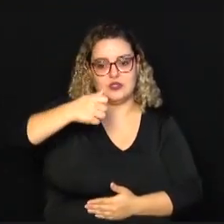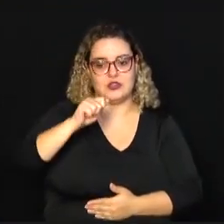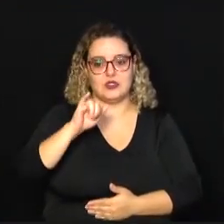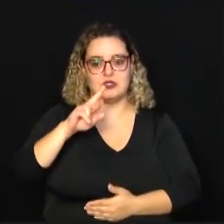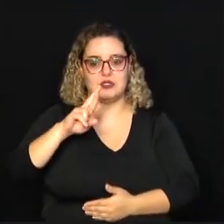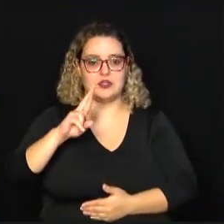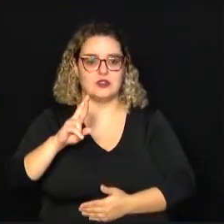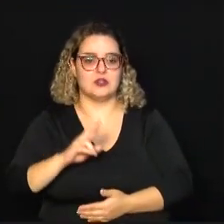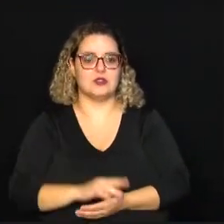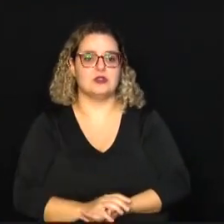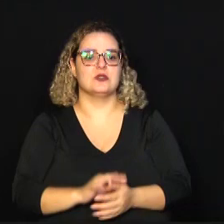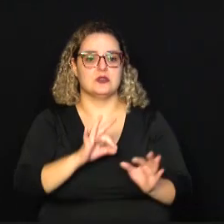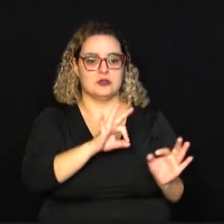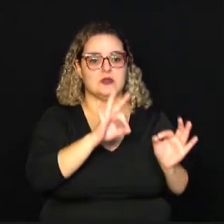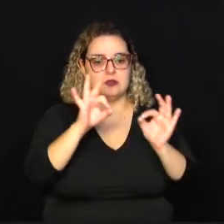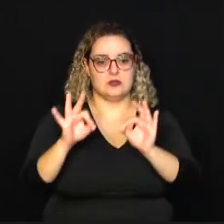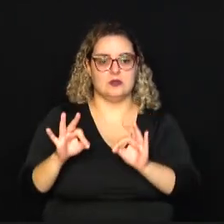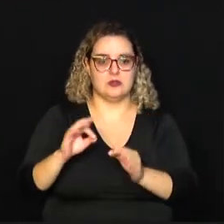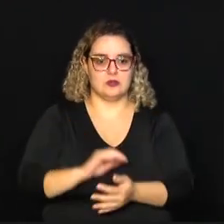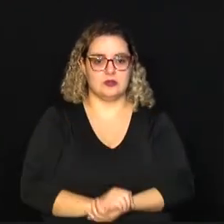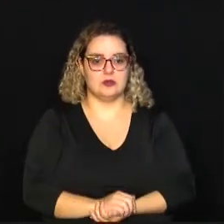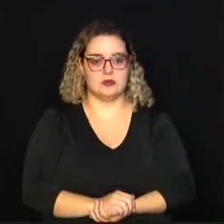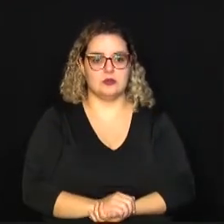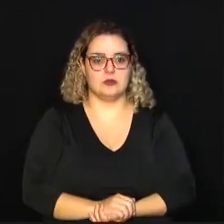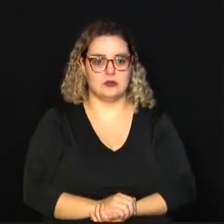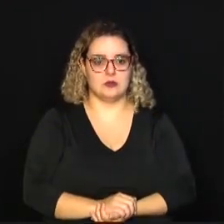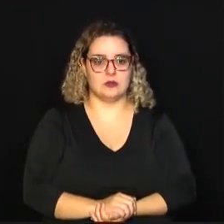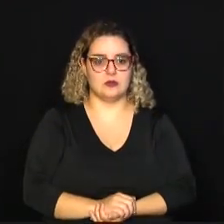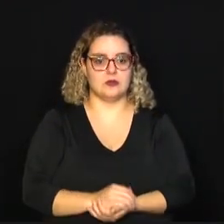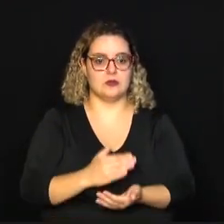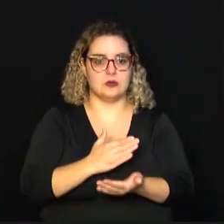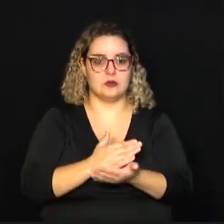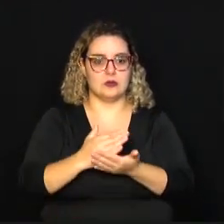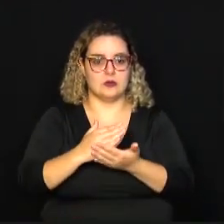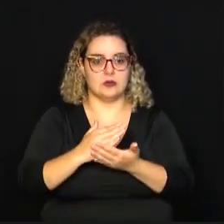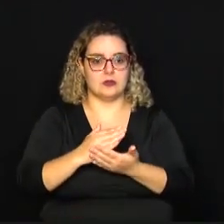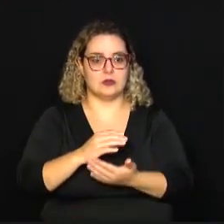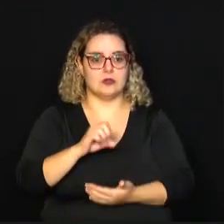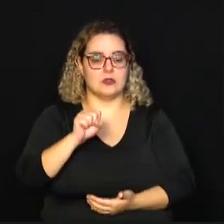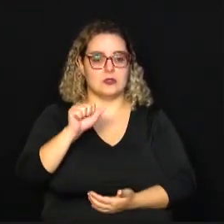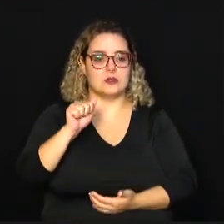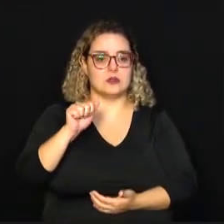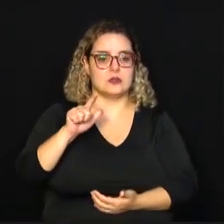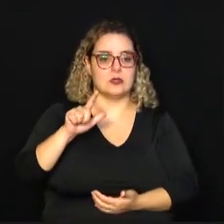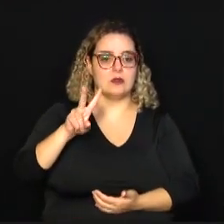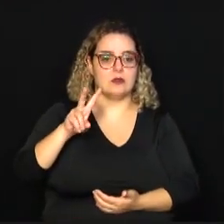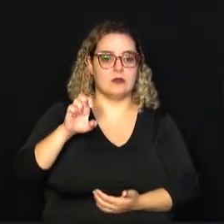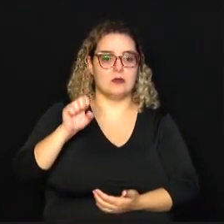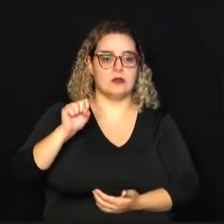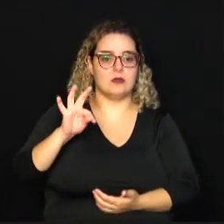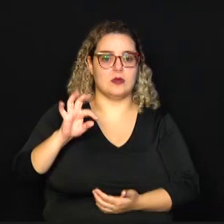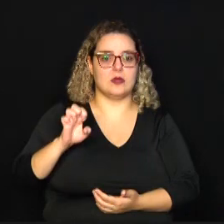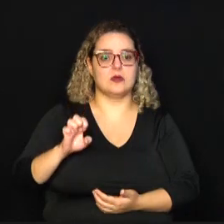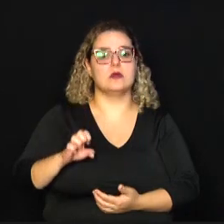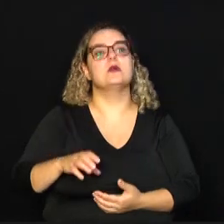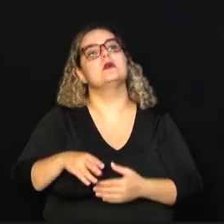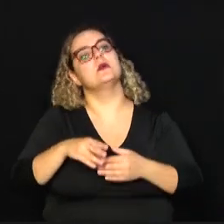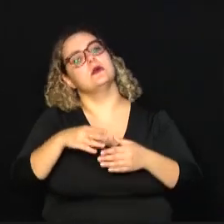o momento. No início, o vereador Salvete estava aqui, mas ele teve que sair, também agradecer a